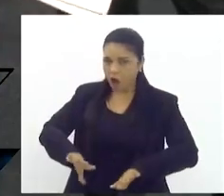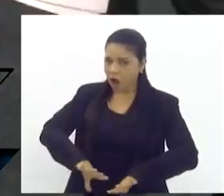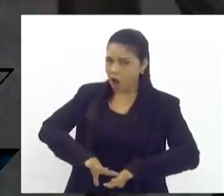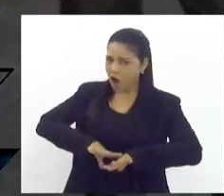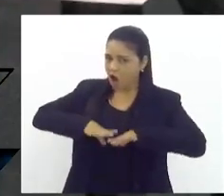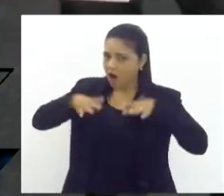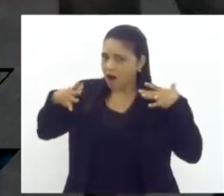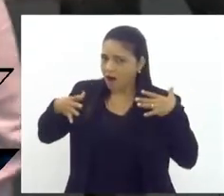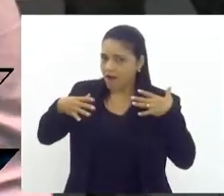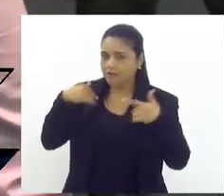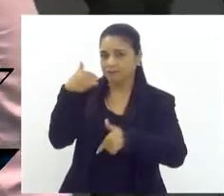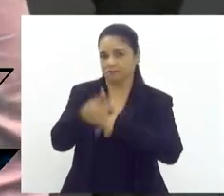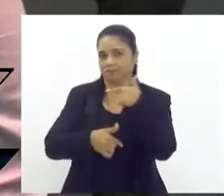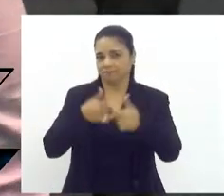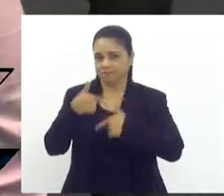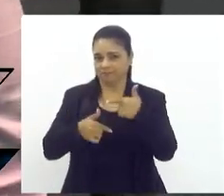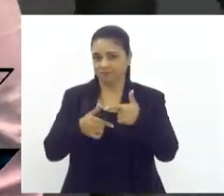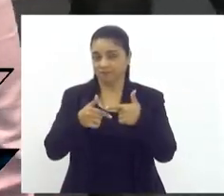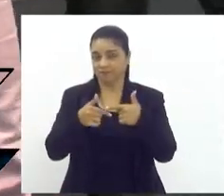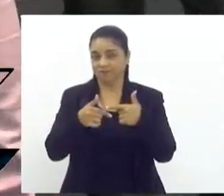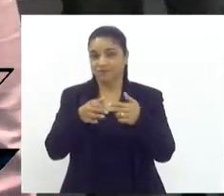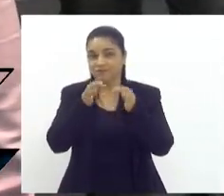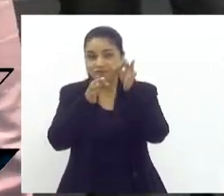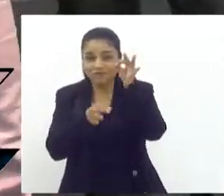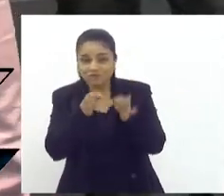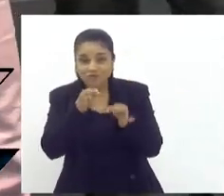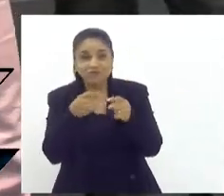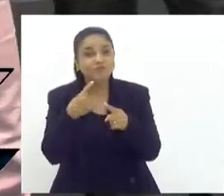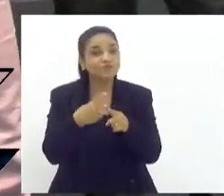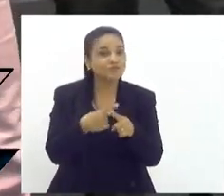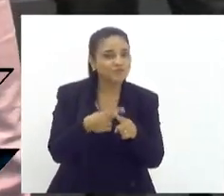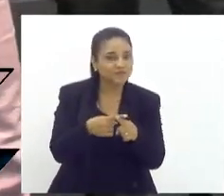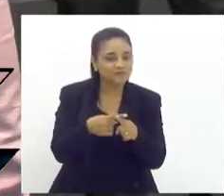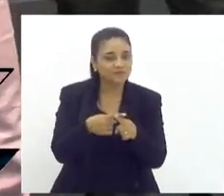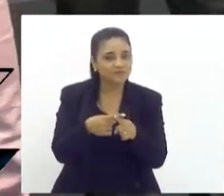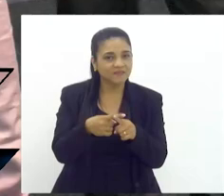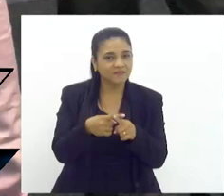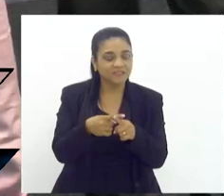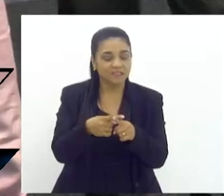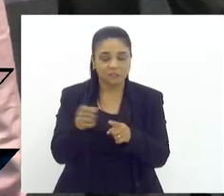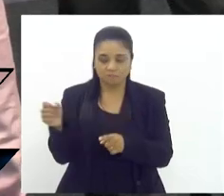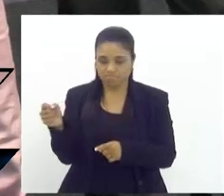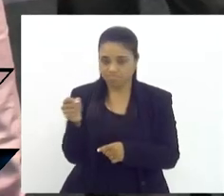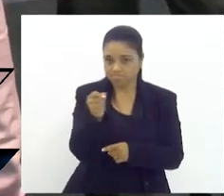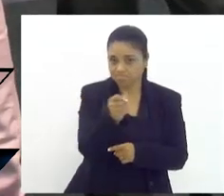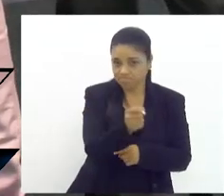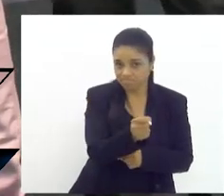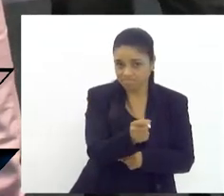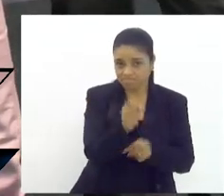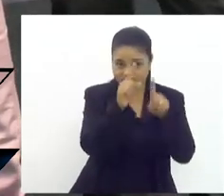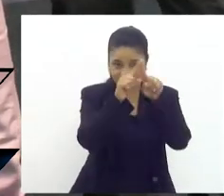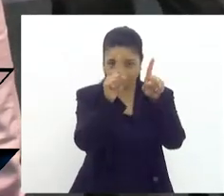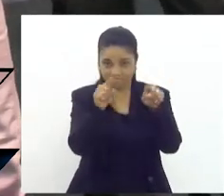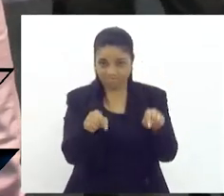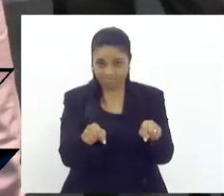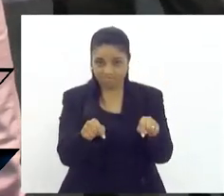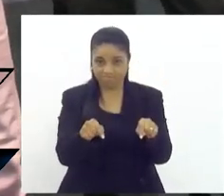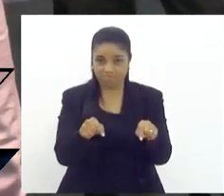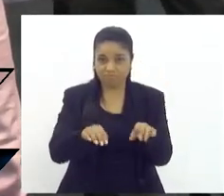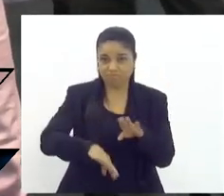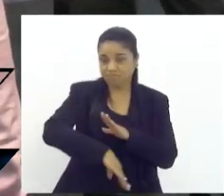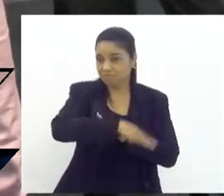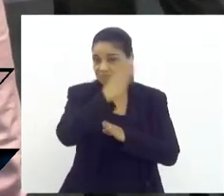justo porque se nós colocamos esse servidores em tempo integral na